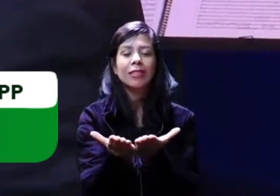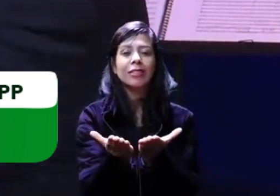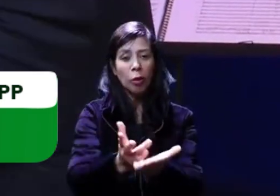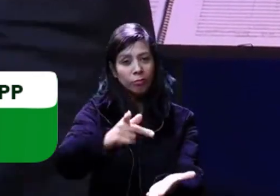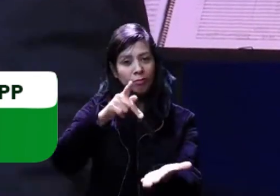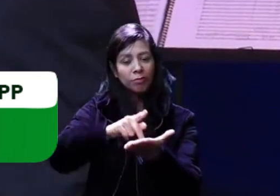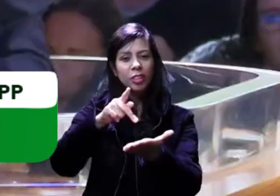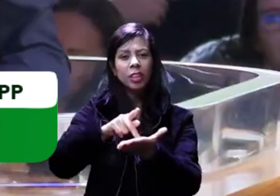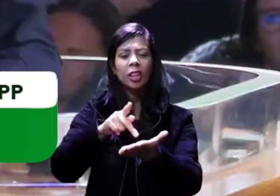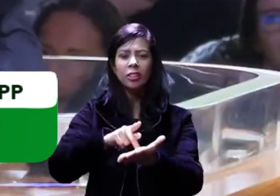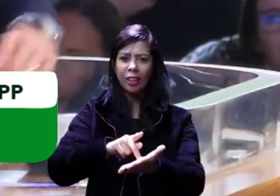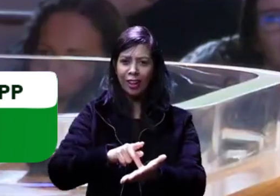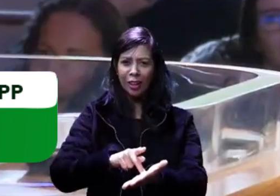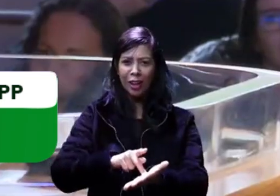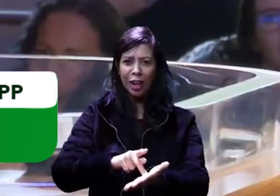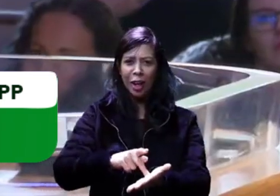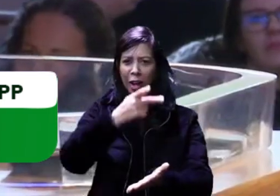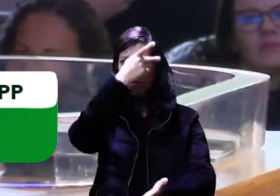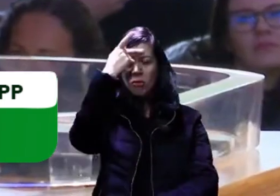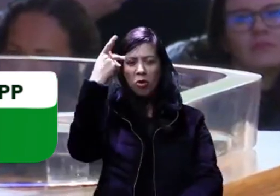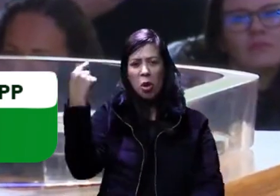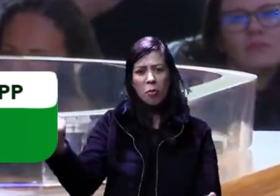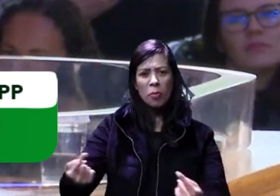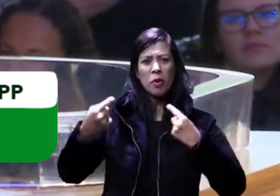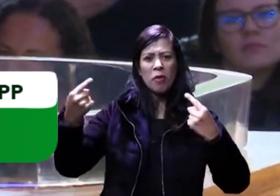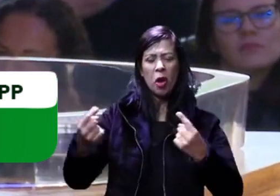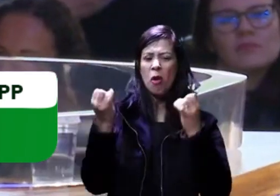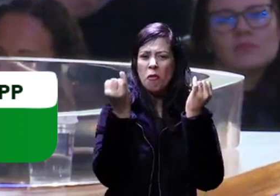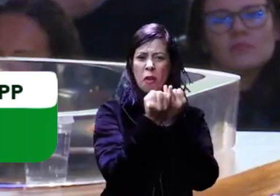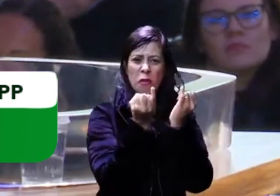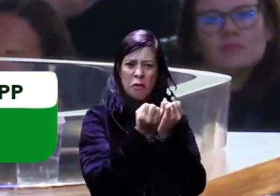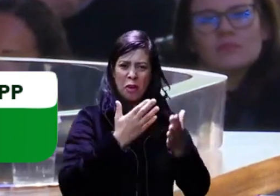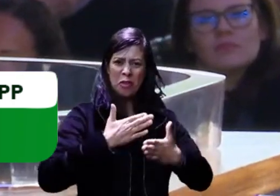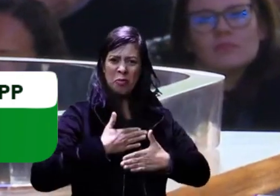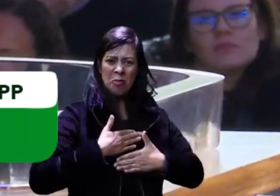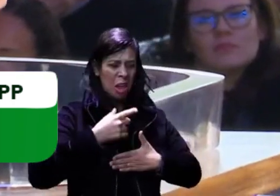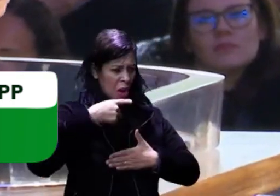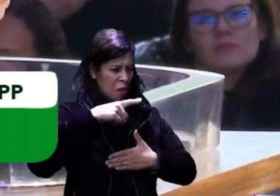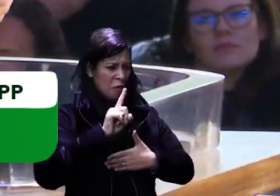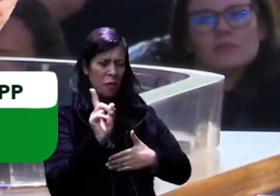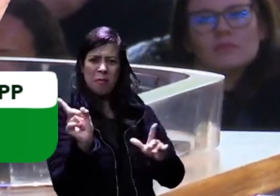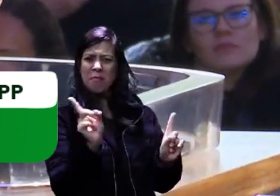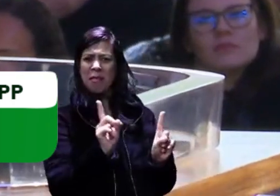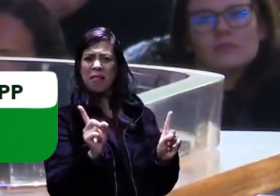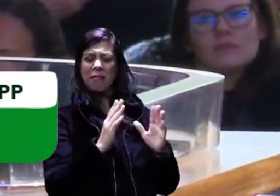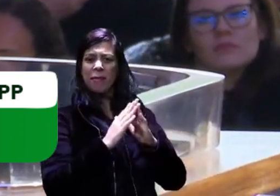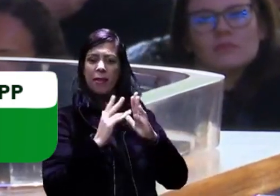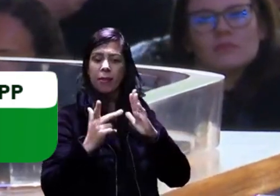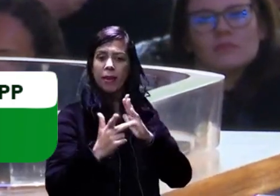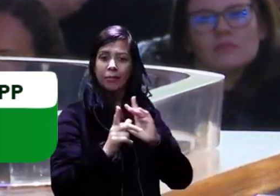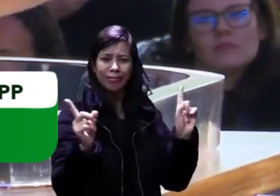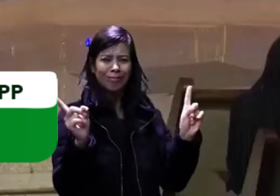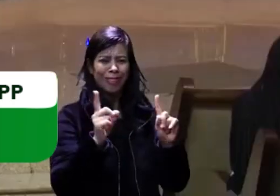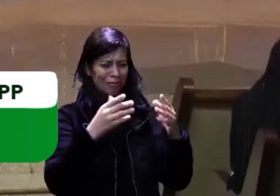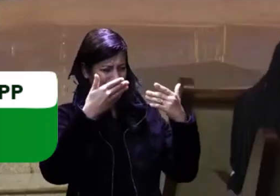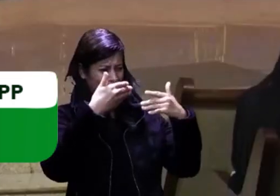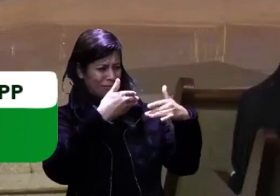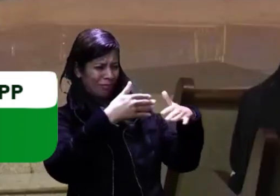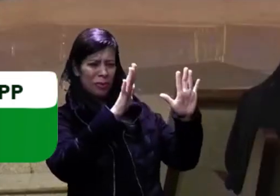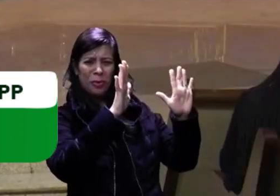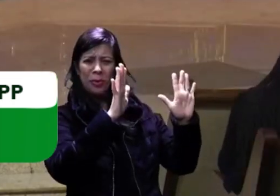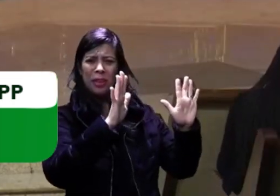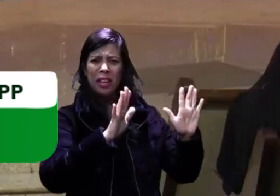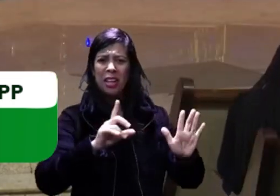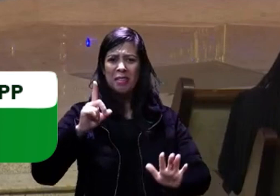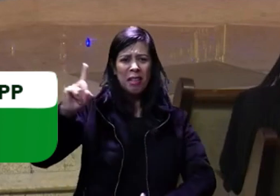fulano falou, não vou mais na igreja. Porque não sei quem não me cumprimentou, não vou mais na igreja. Porque, espera aí. Não, porque Deus não fez o